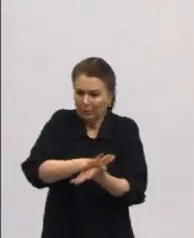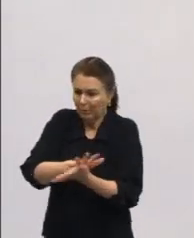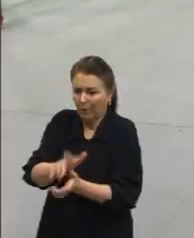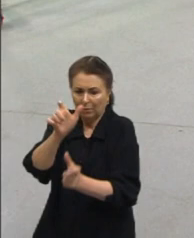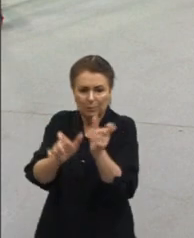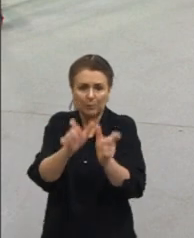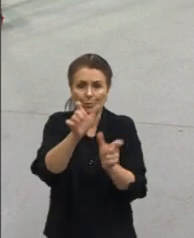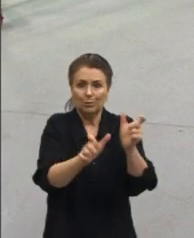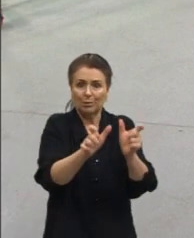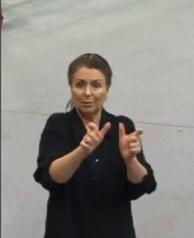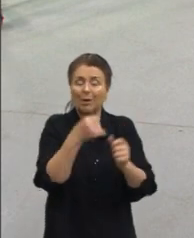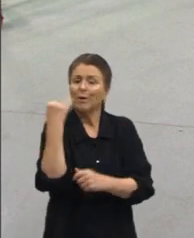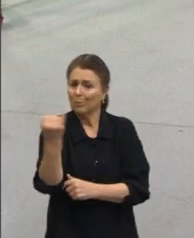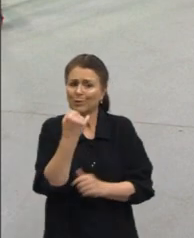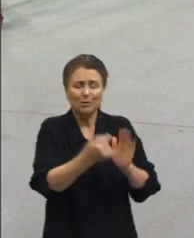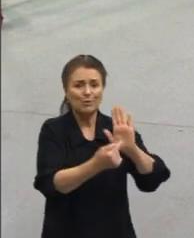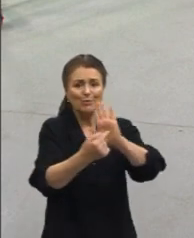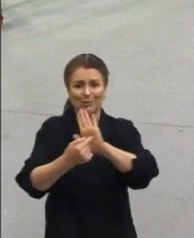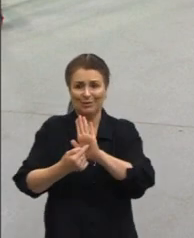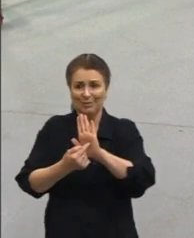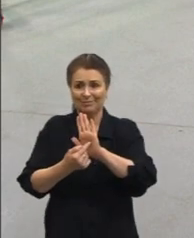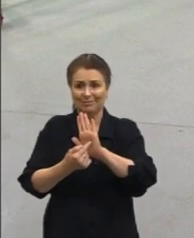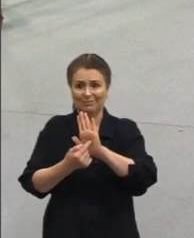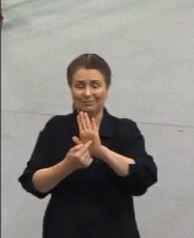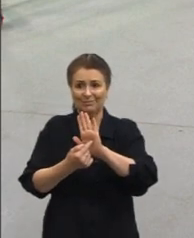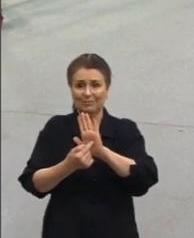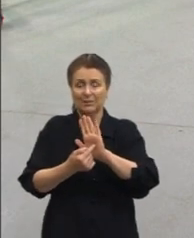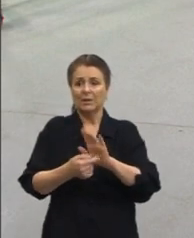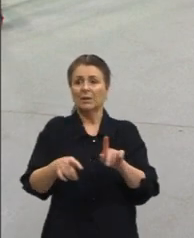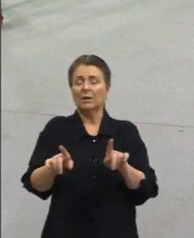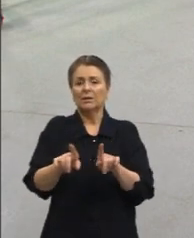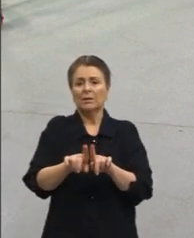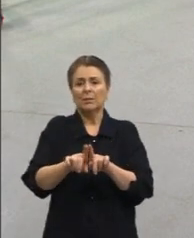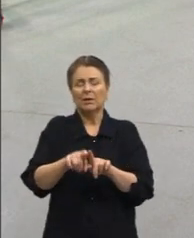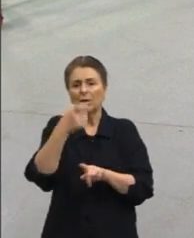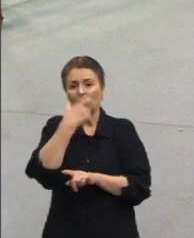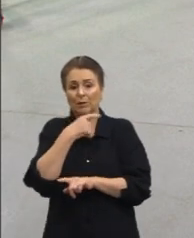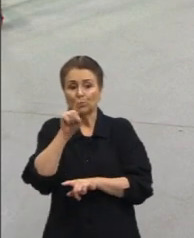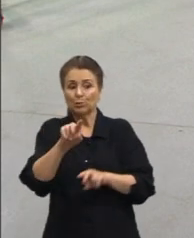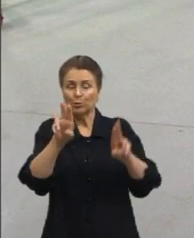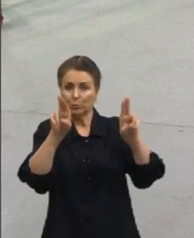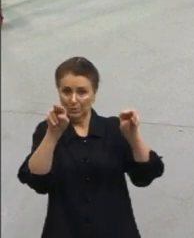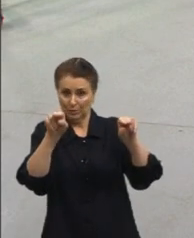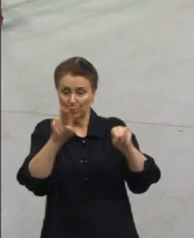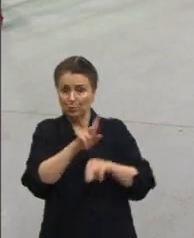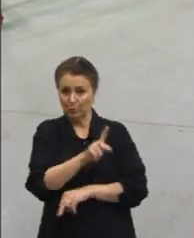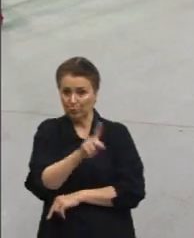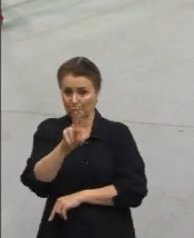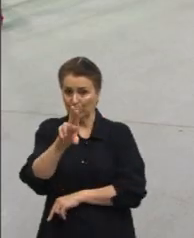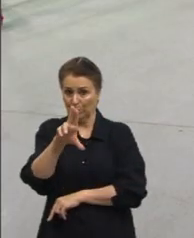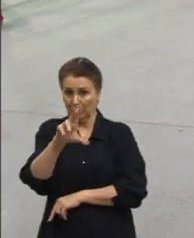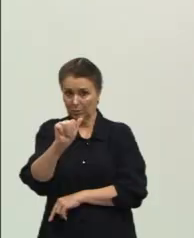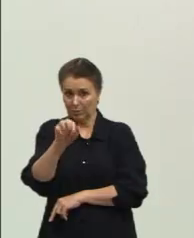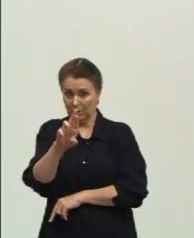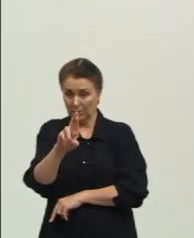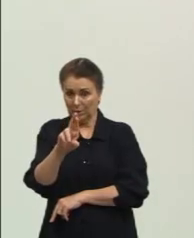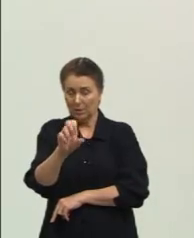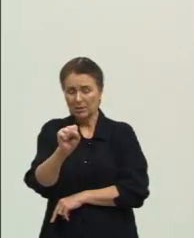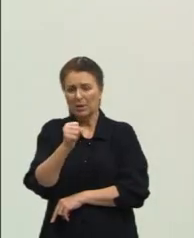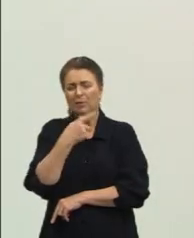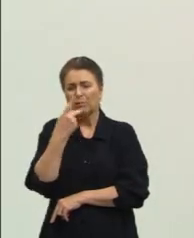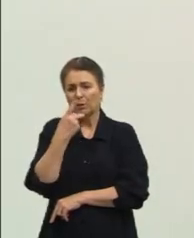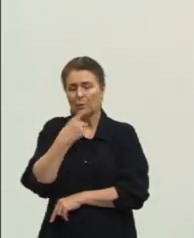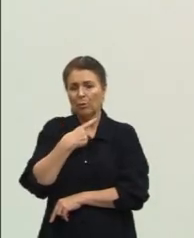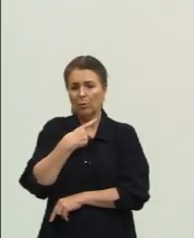importante a gente faltar essa questão eu acho que esses temas que o Lucas trouxe a questão do posicionamento frente